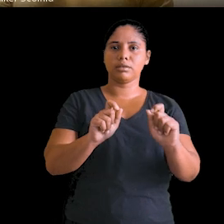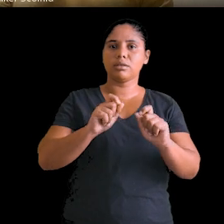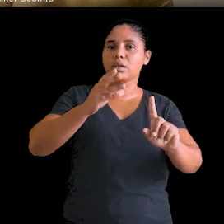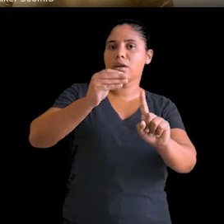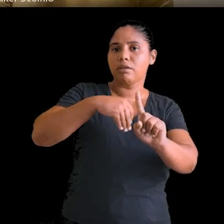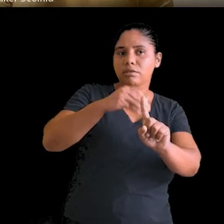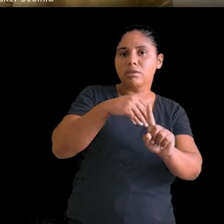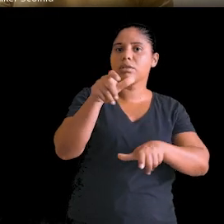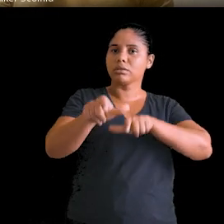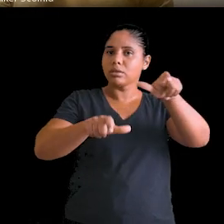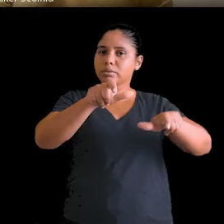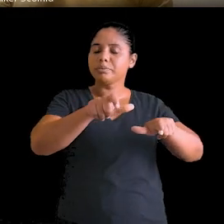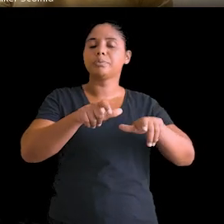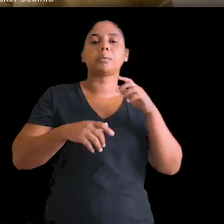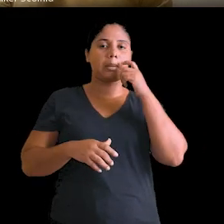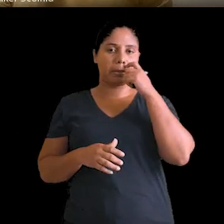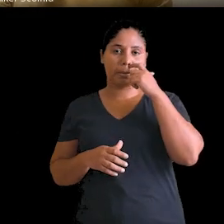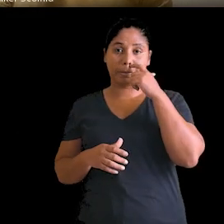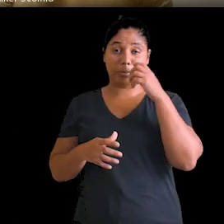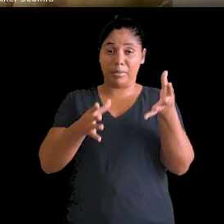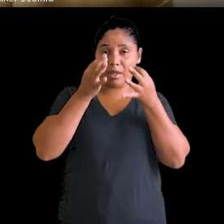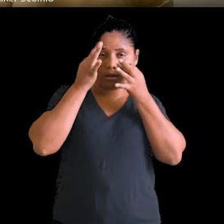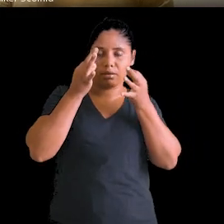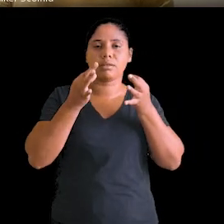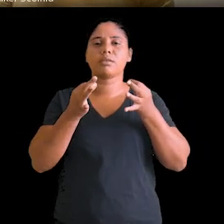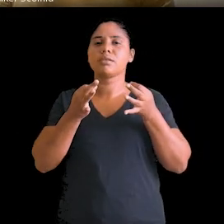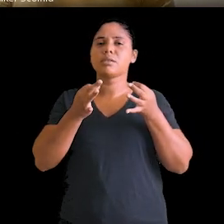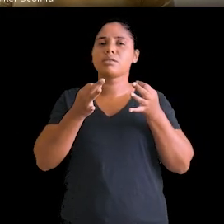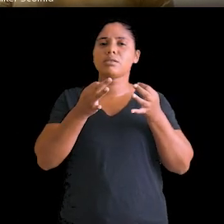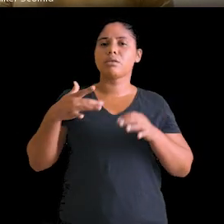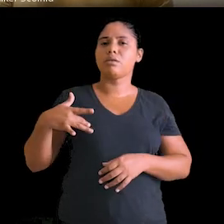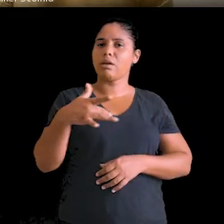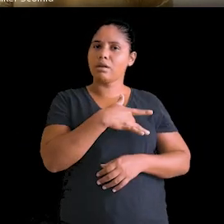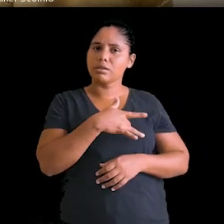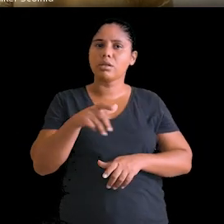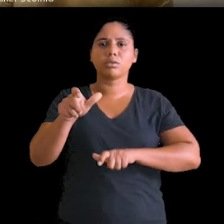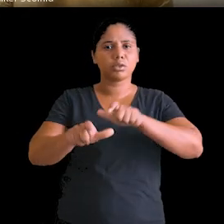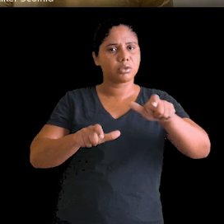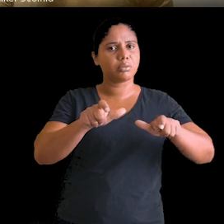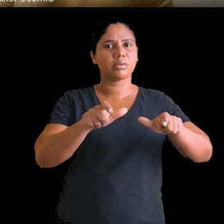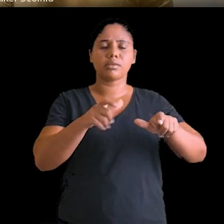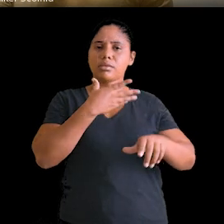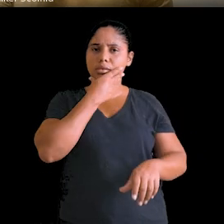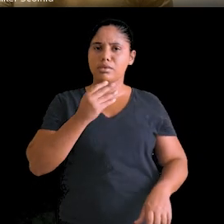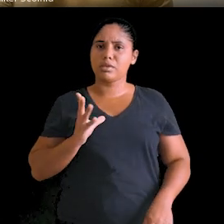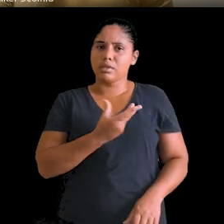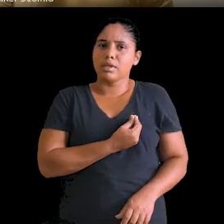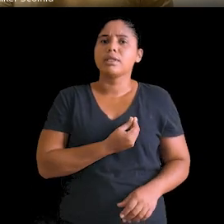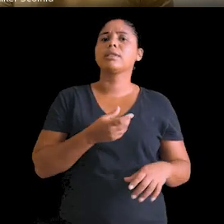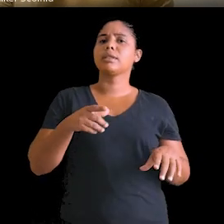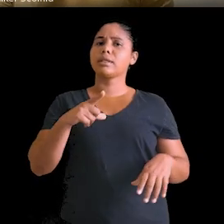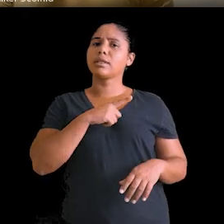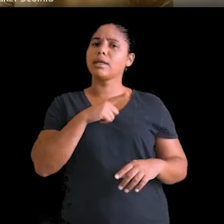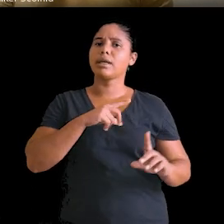à atenção à saúde de pessoas transmasculinas, se faz necessário que tenha assim um pré-natal, e esse pré-natal deve ser um